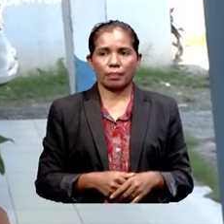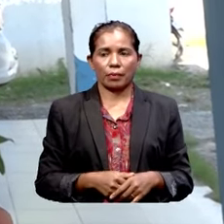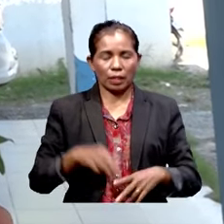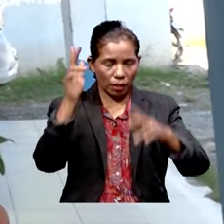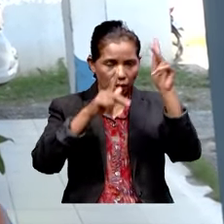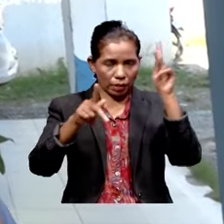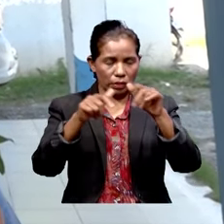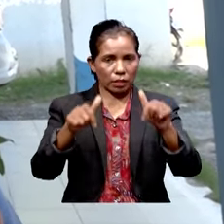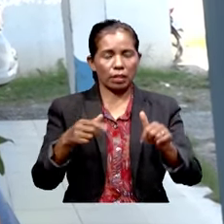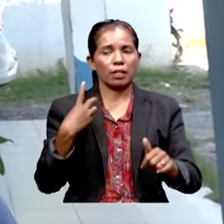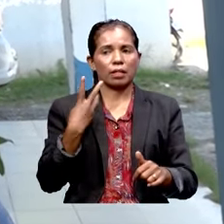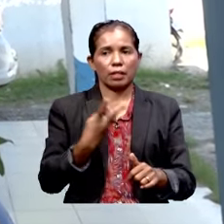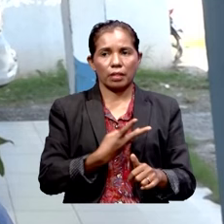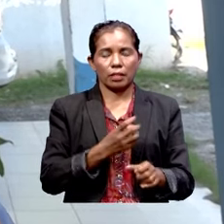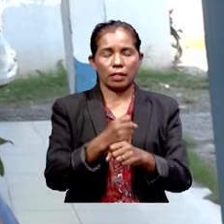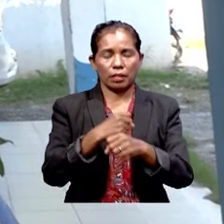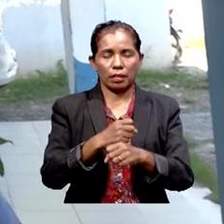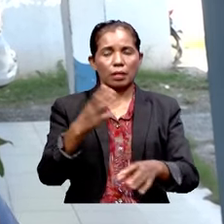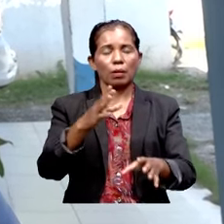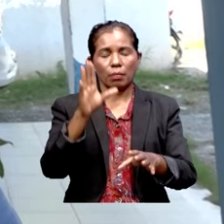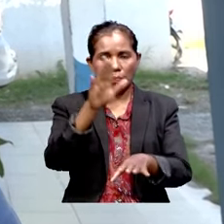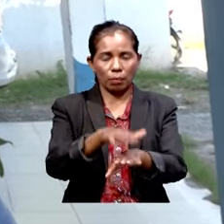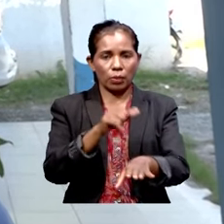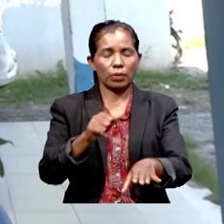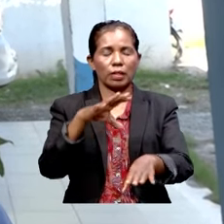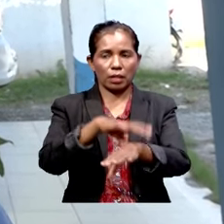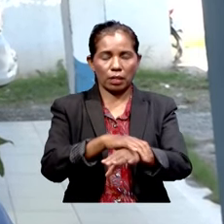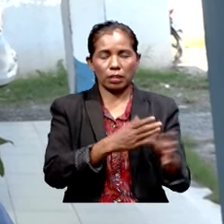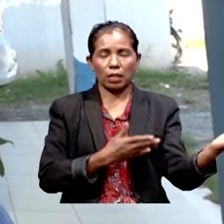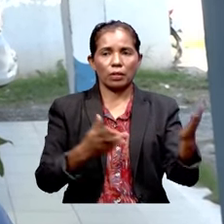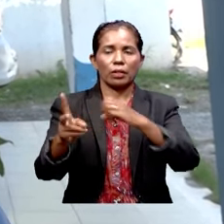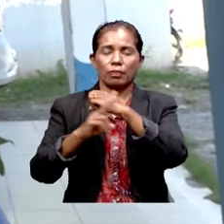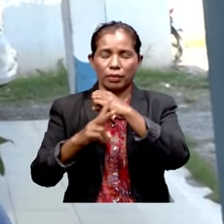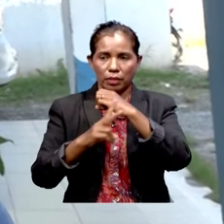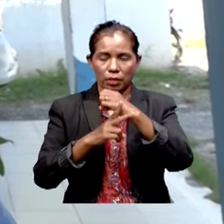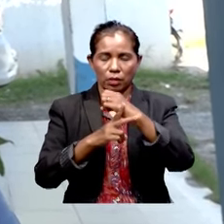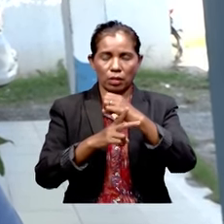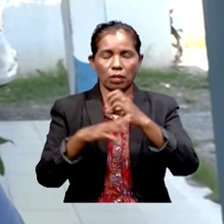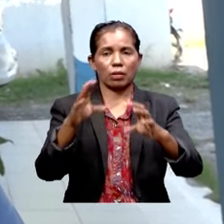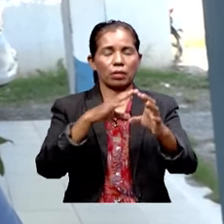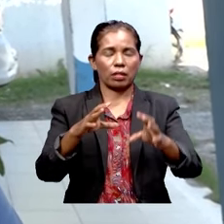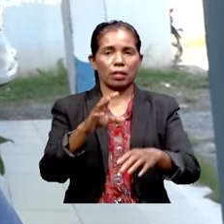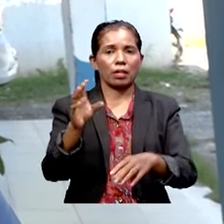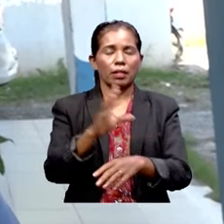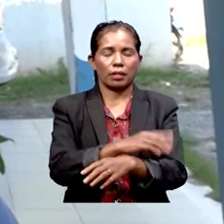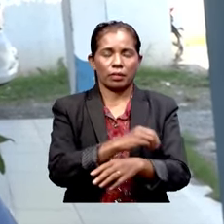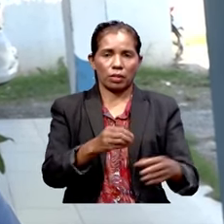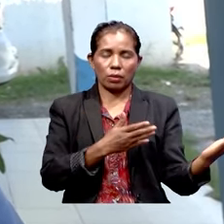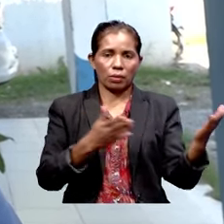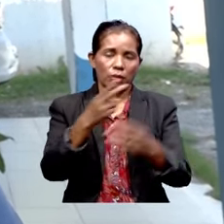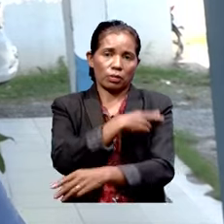caso da Nene, Ita Haloato Saunqueras, Ita Lori Bitima, contato a balança Lori Bitima, Bauna e Hospital Guido